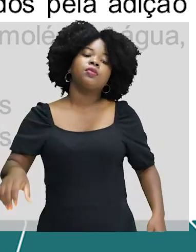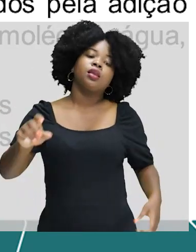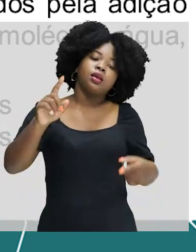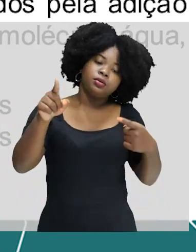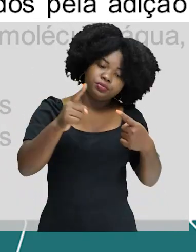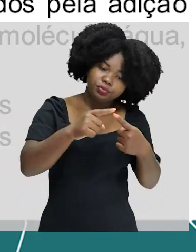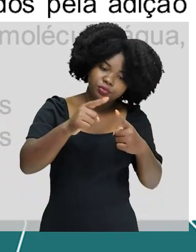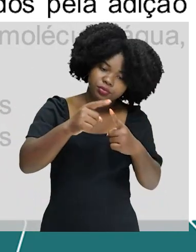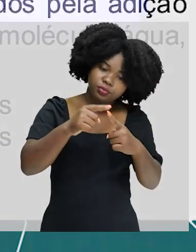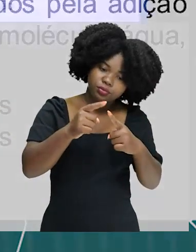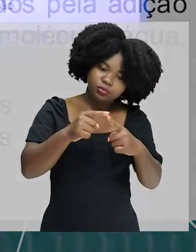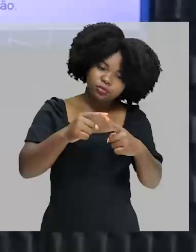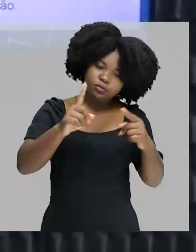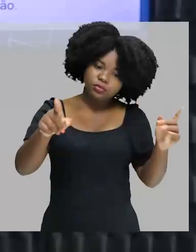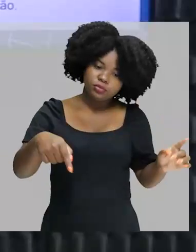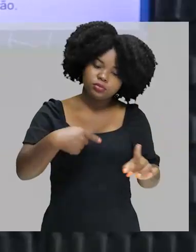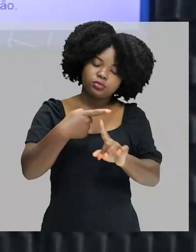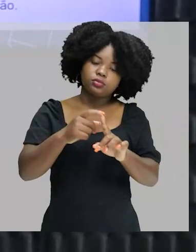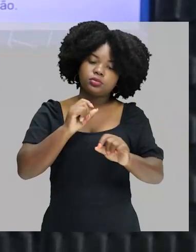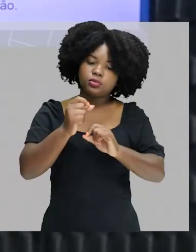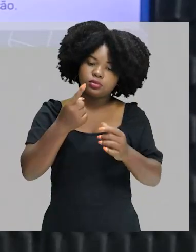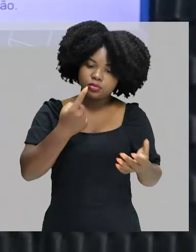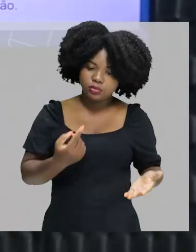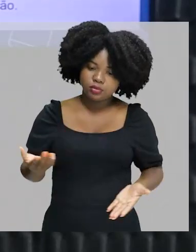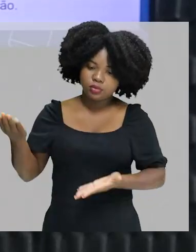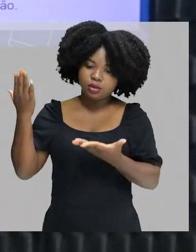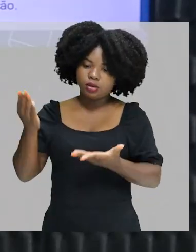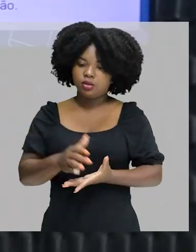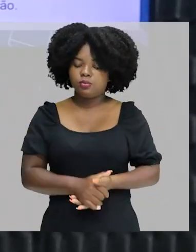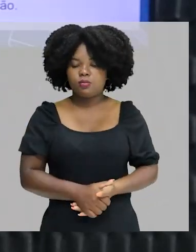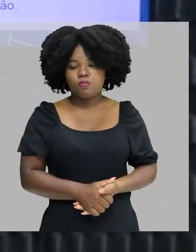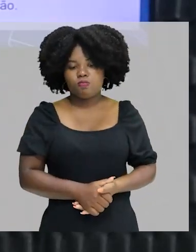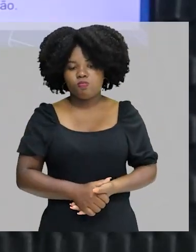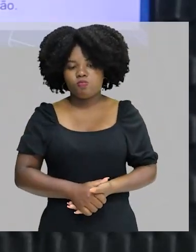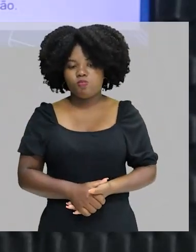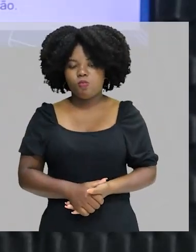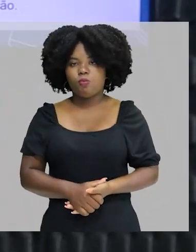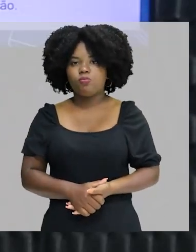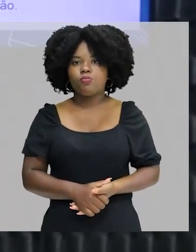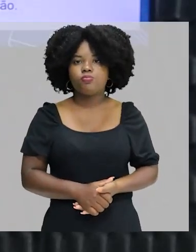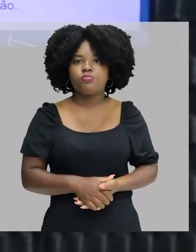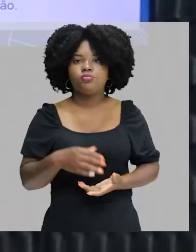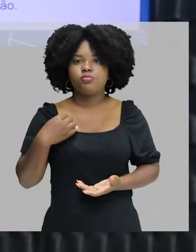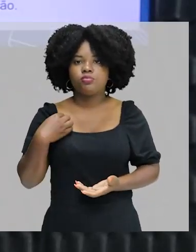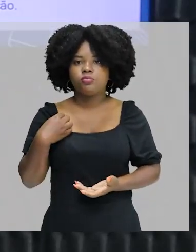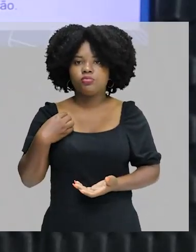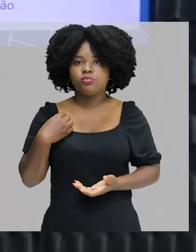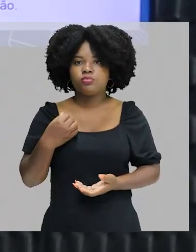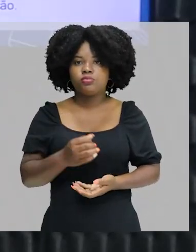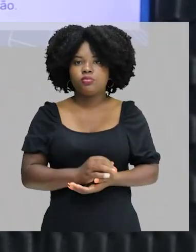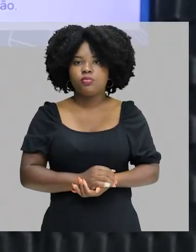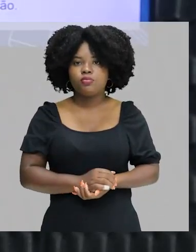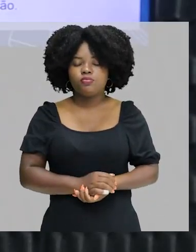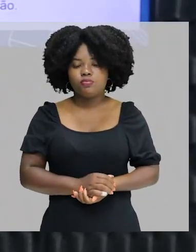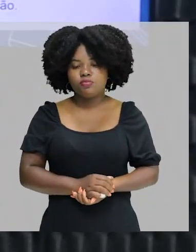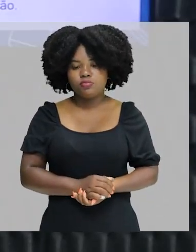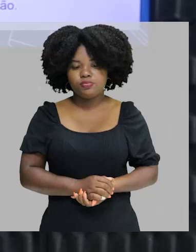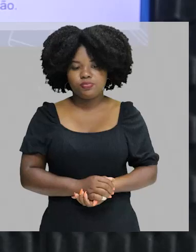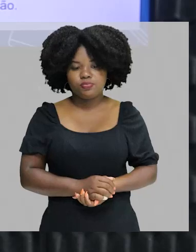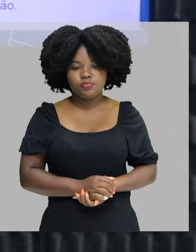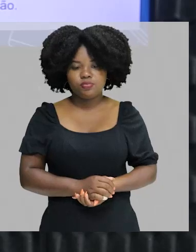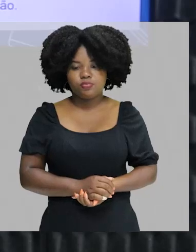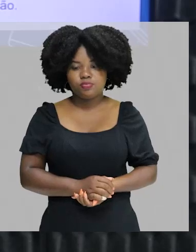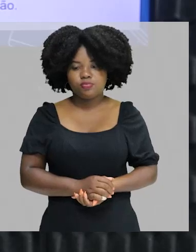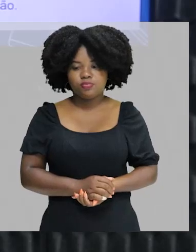já é bem sugestivo. São os polímeros obtidos pela adição sucessiva de monômeros, como